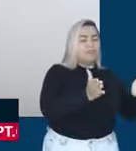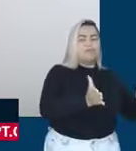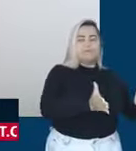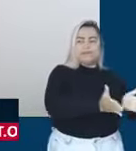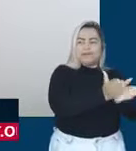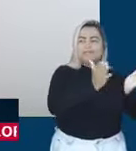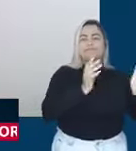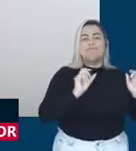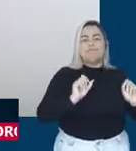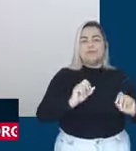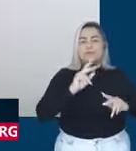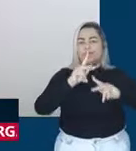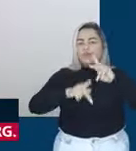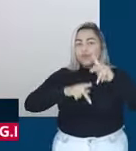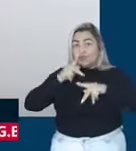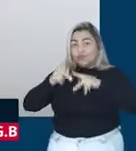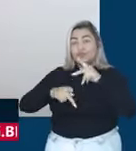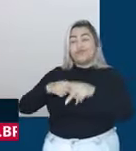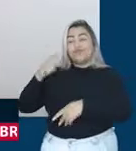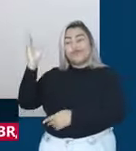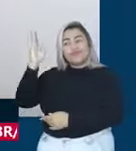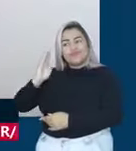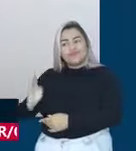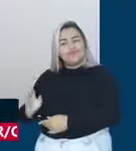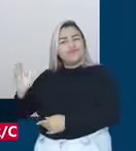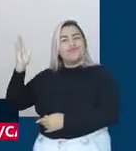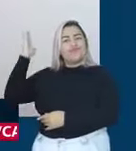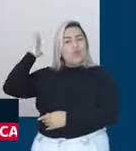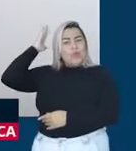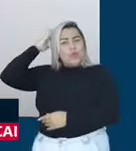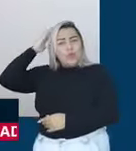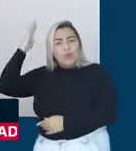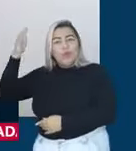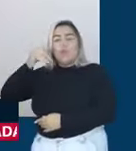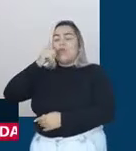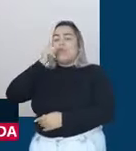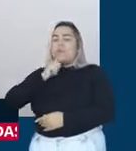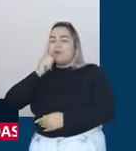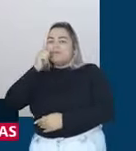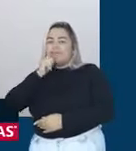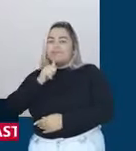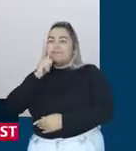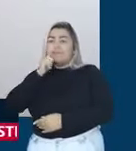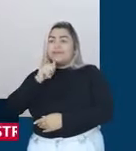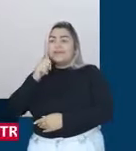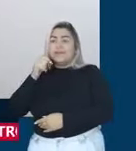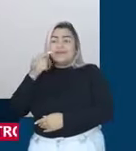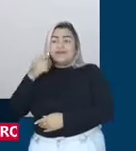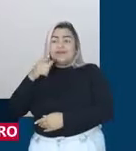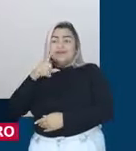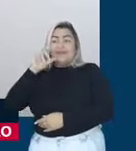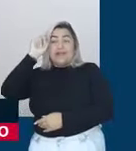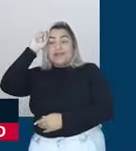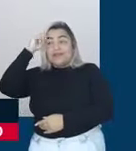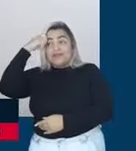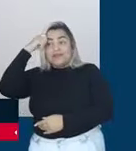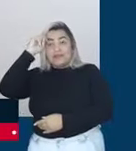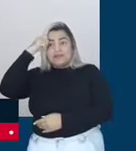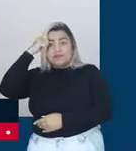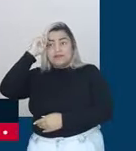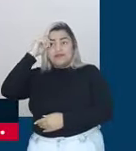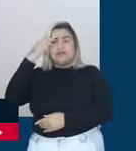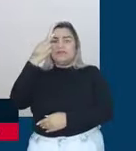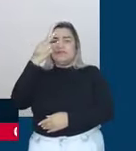causas do povo brasileiro, que é um absurdo uma mulher ganhar, por exemplo, a mulher negra ganhar em